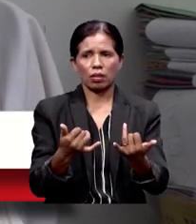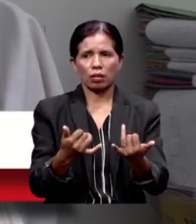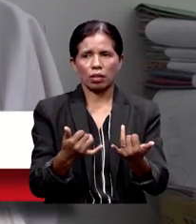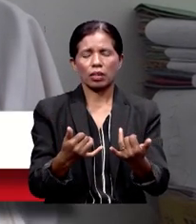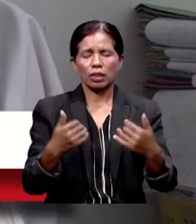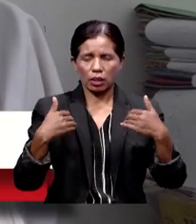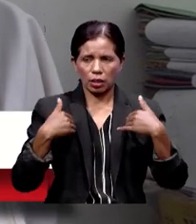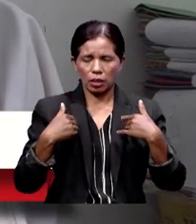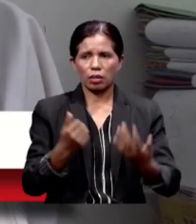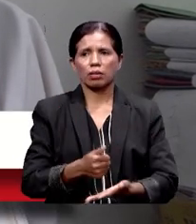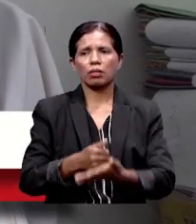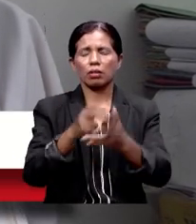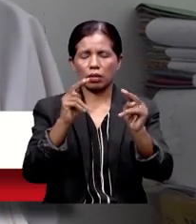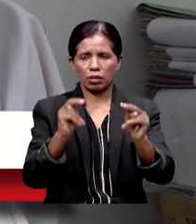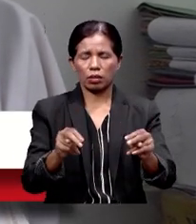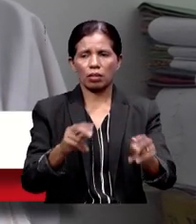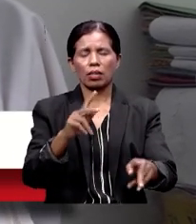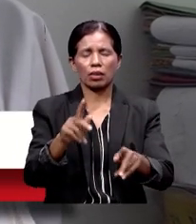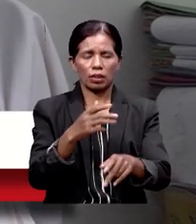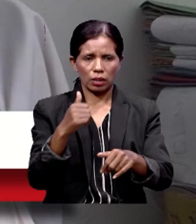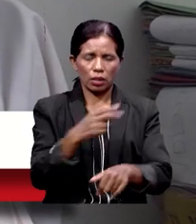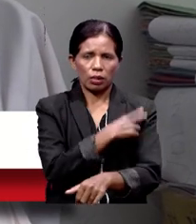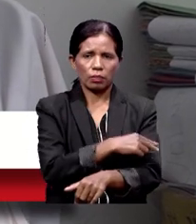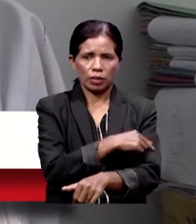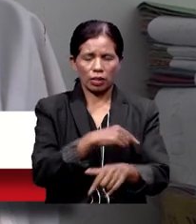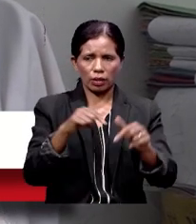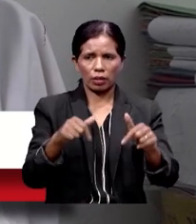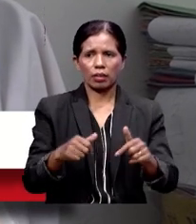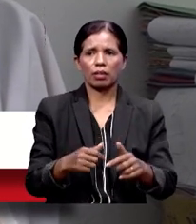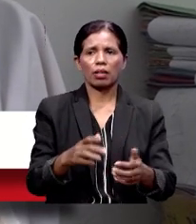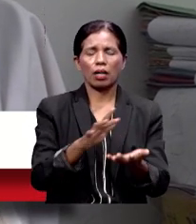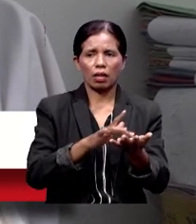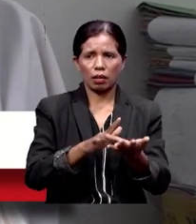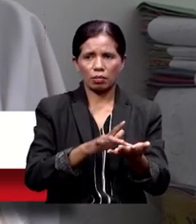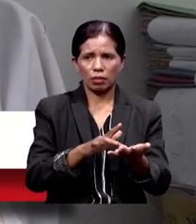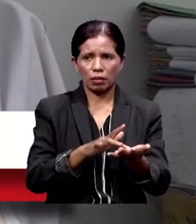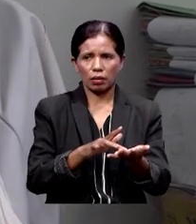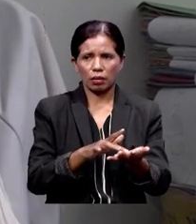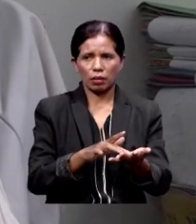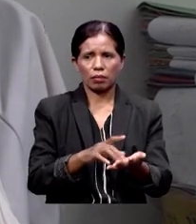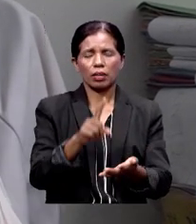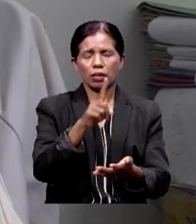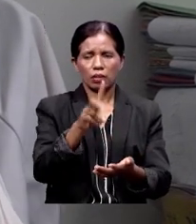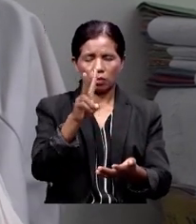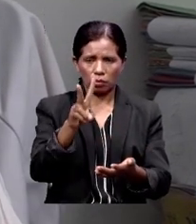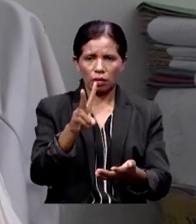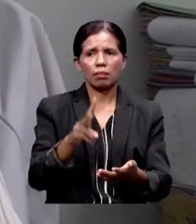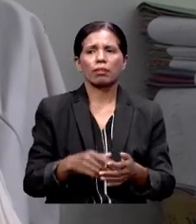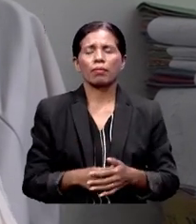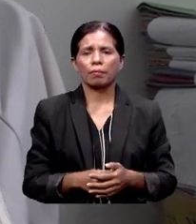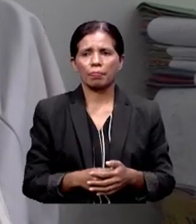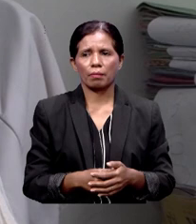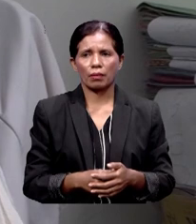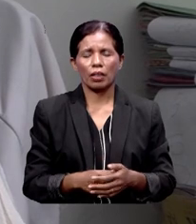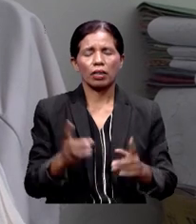suficiente ela responde va necessidade de internamento nian só que ai moro ai tem ida rua maka